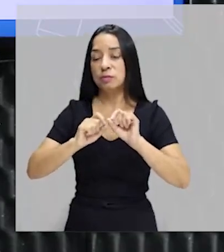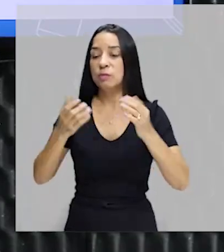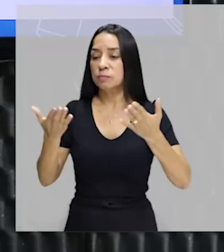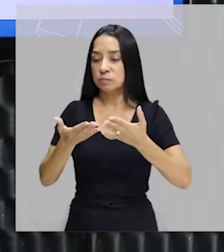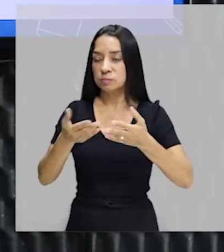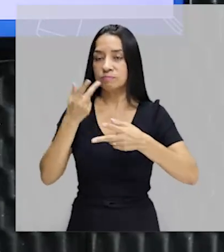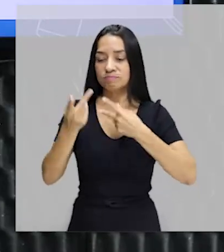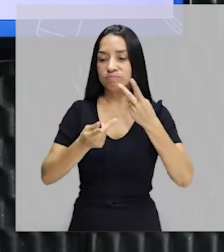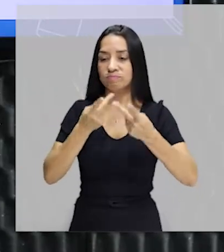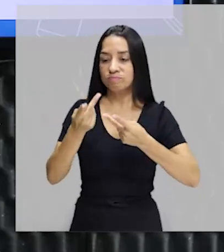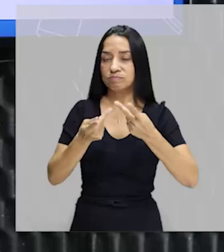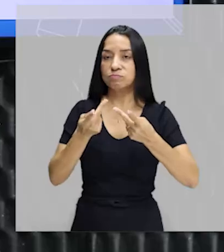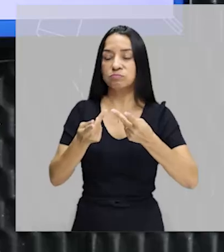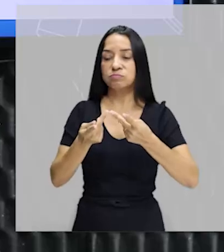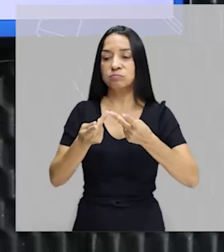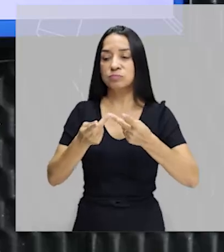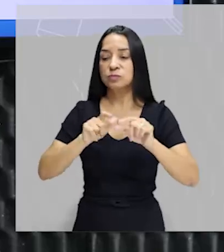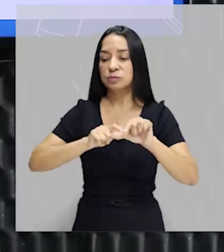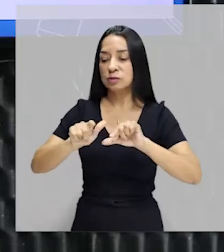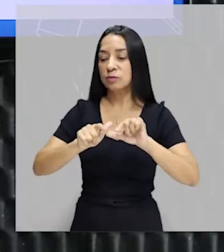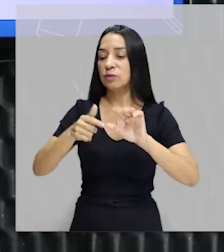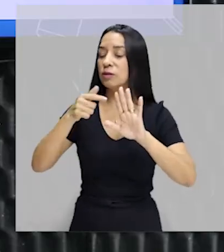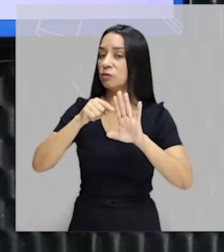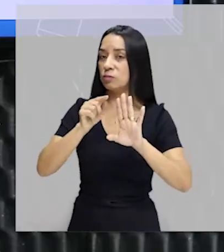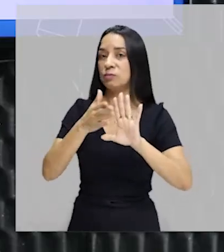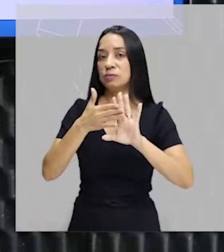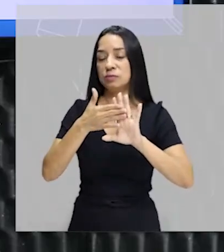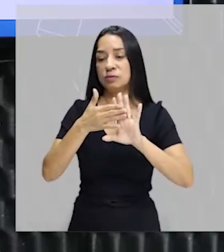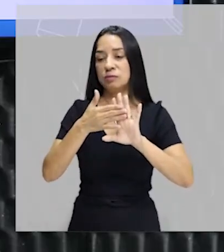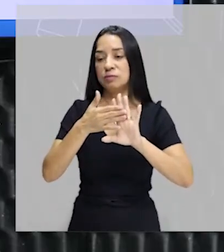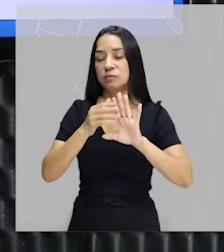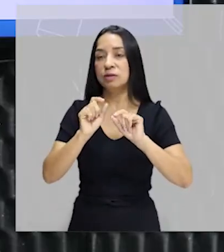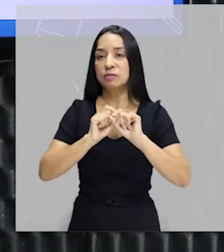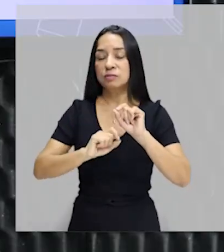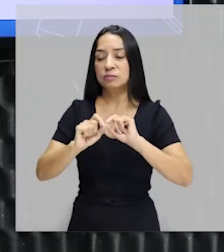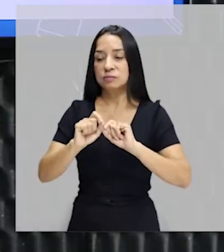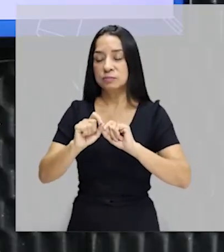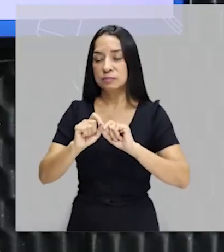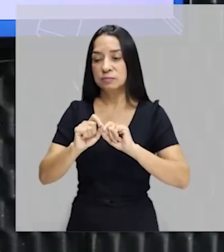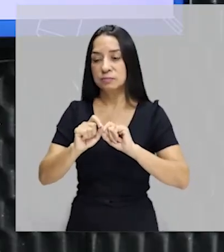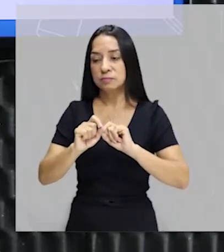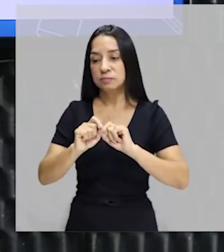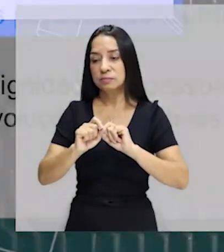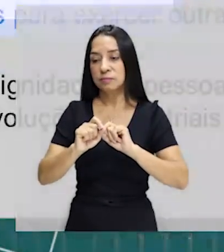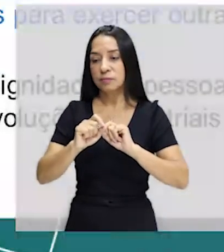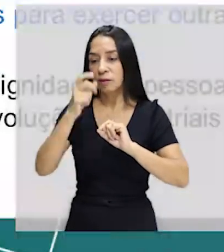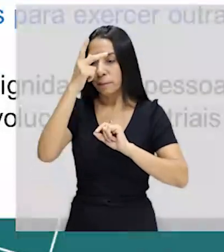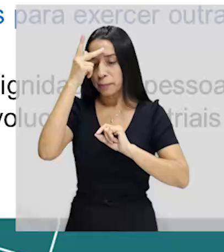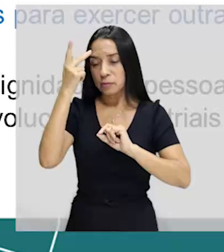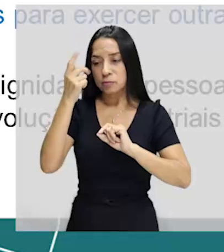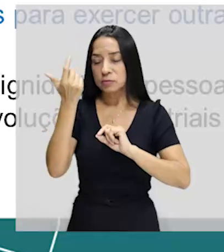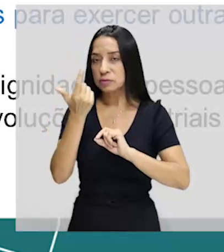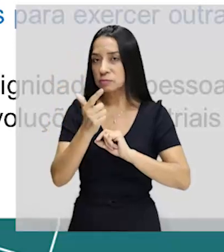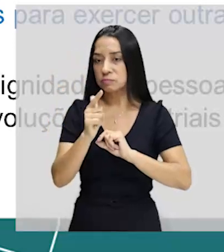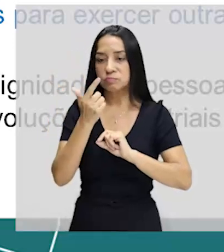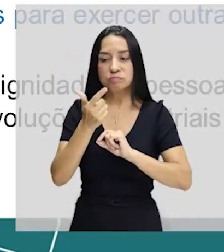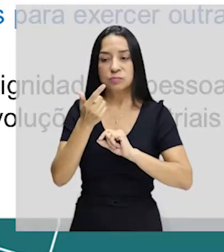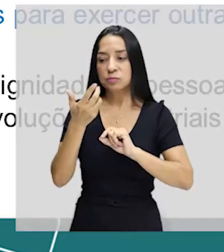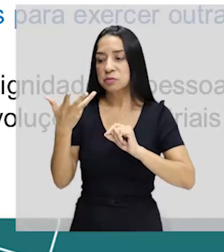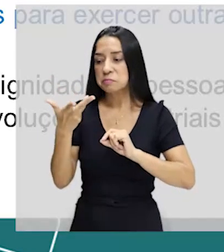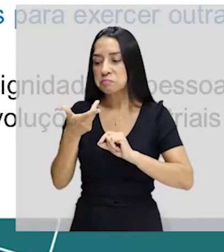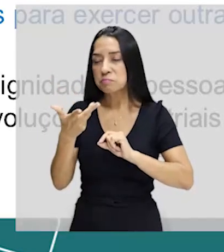trabalho manual, o trabalho manual ele era destinado àquelas pessoas que não tinham